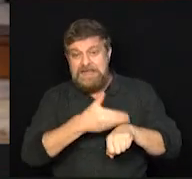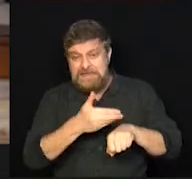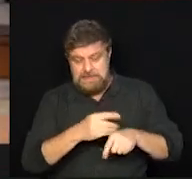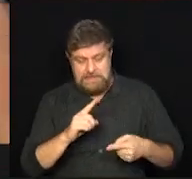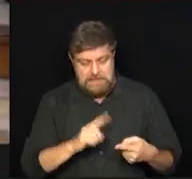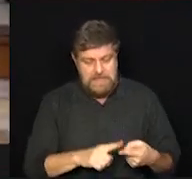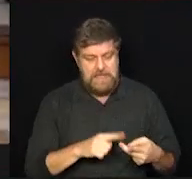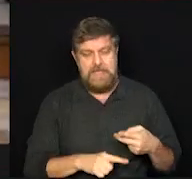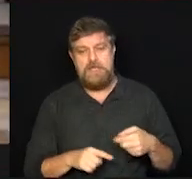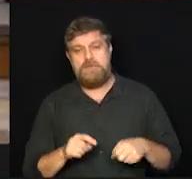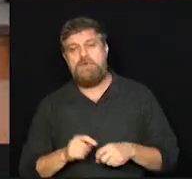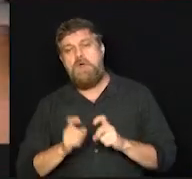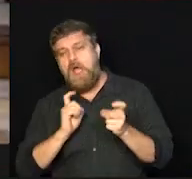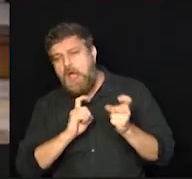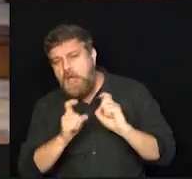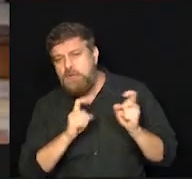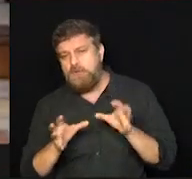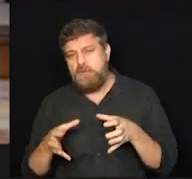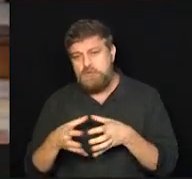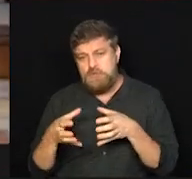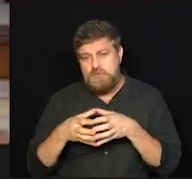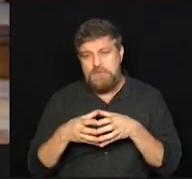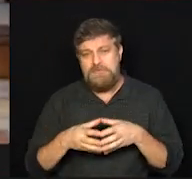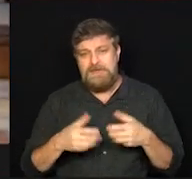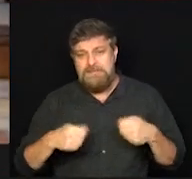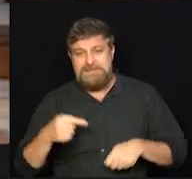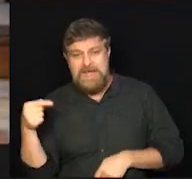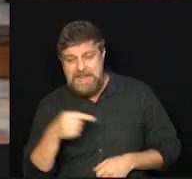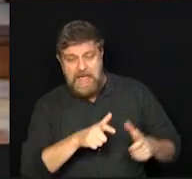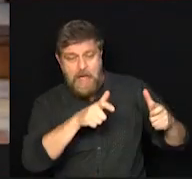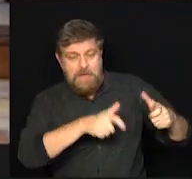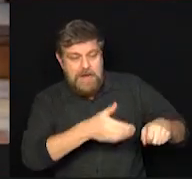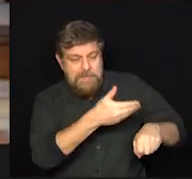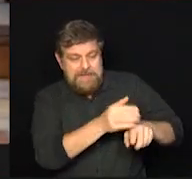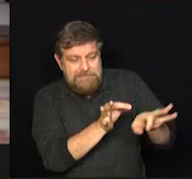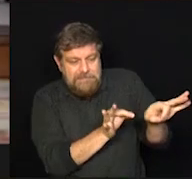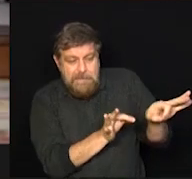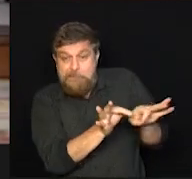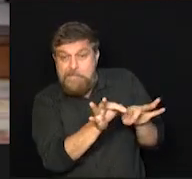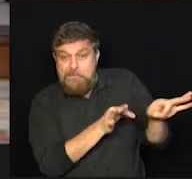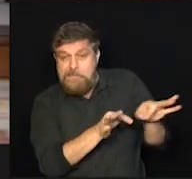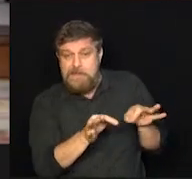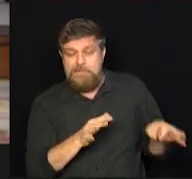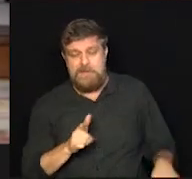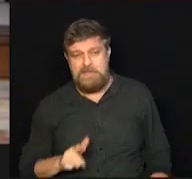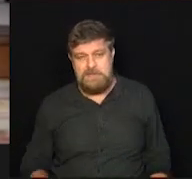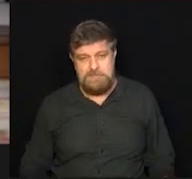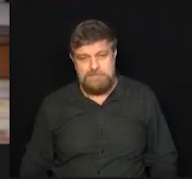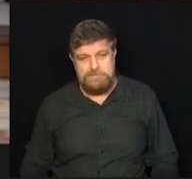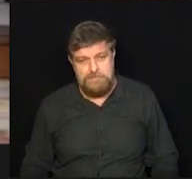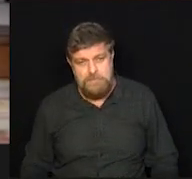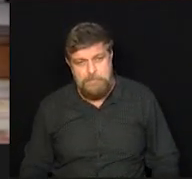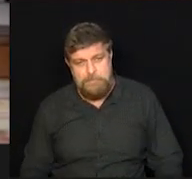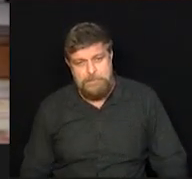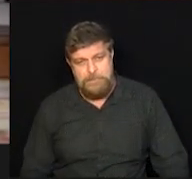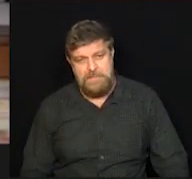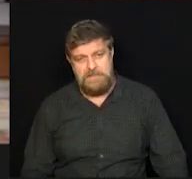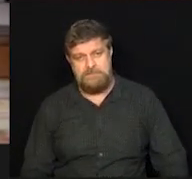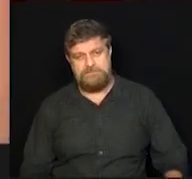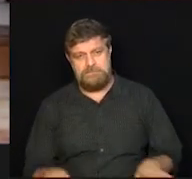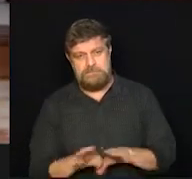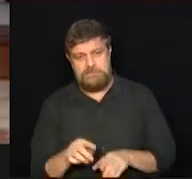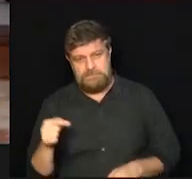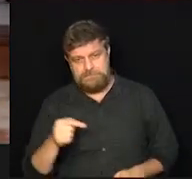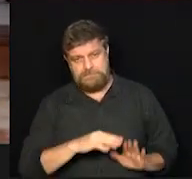de grupos de artistas que precisam de um local para ensaiar e preparar os seus espetáculos além da